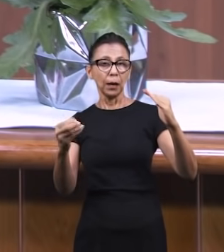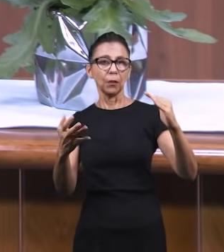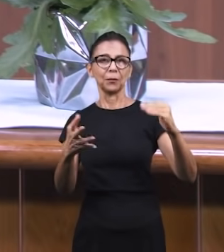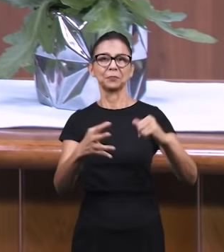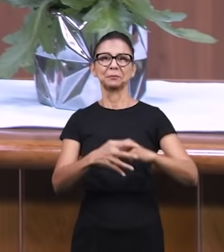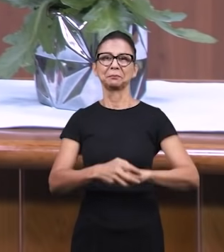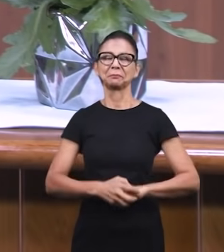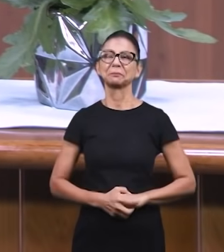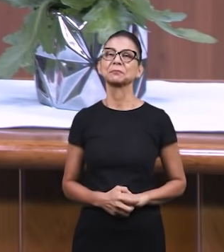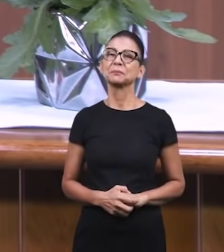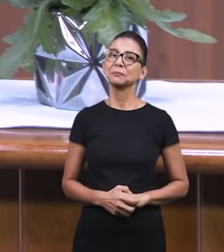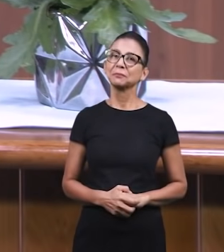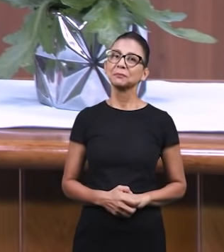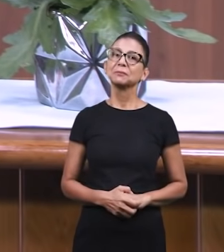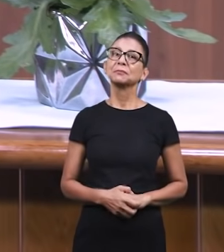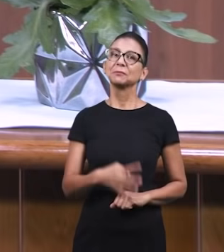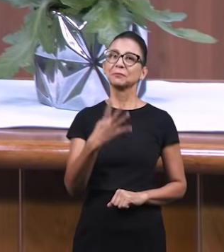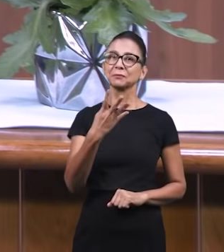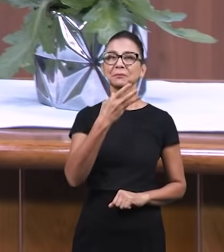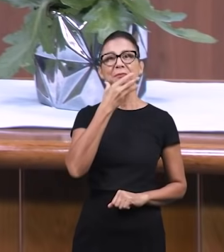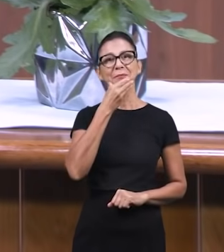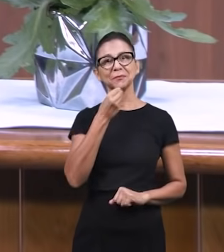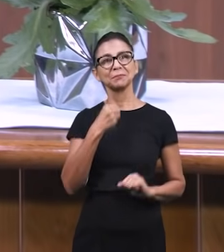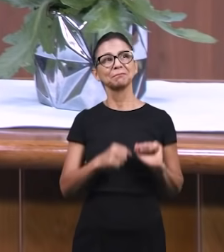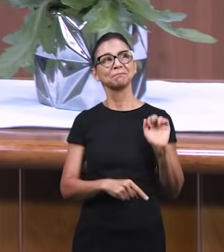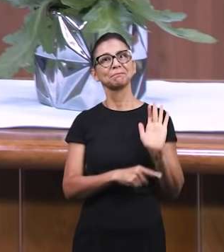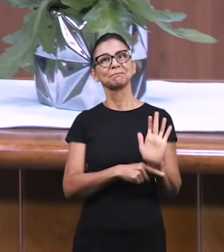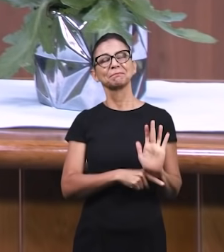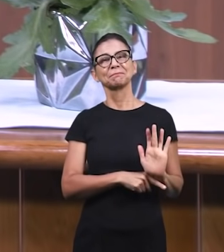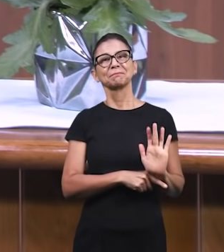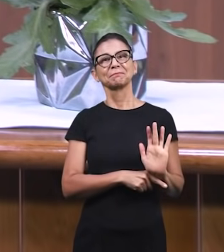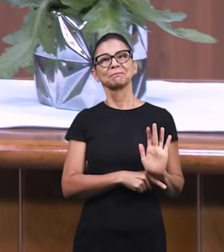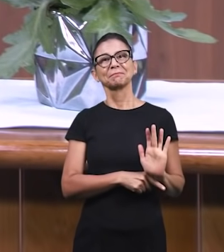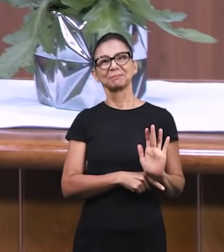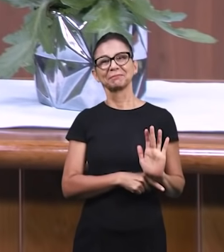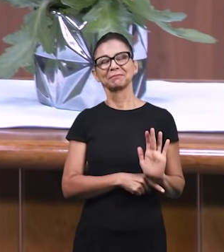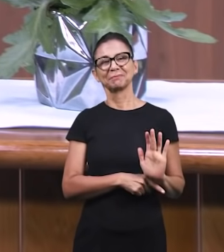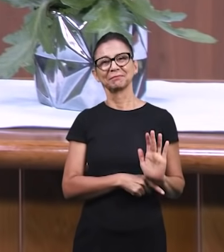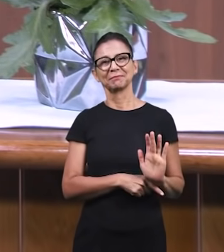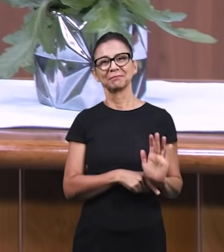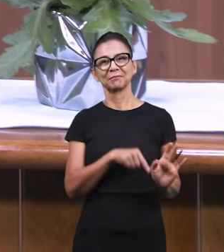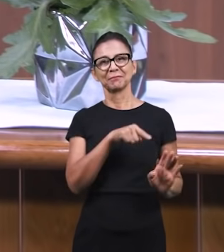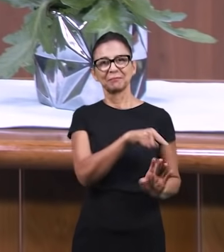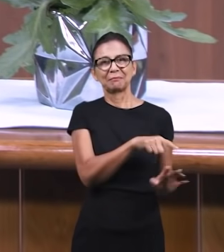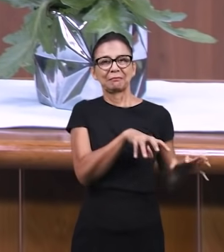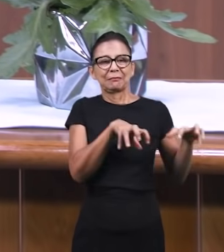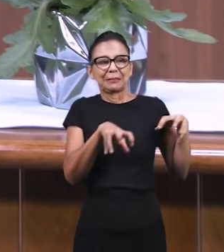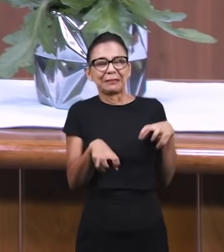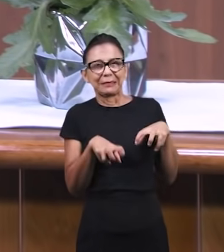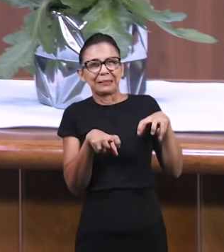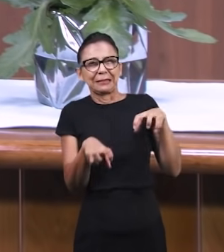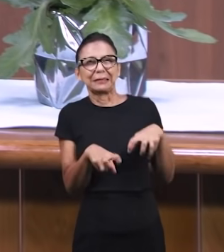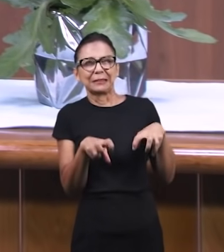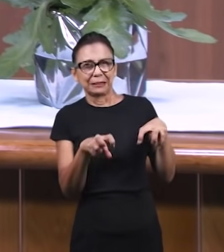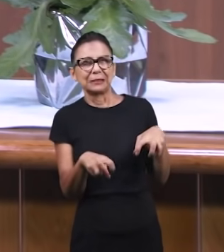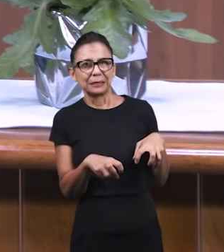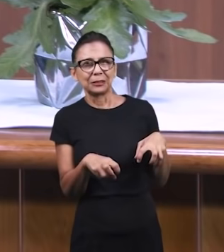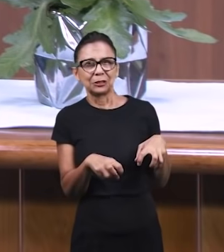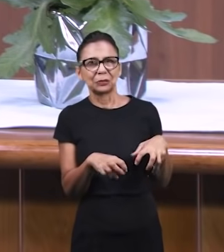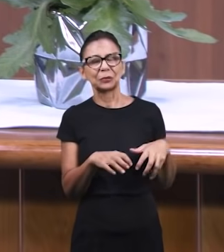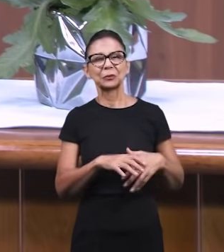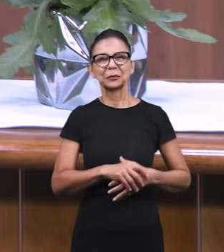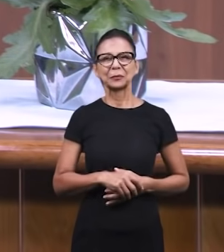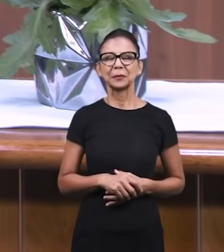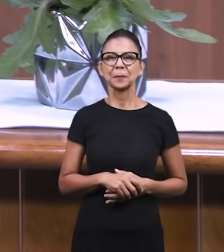e descer o paralítico. O que o evangelho eterno faz com o homem além de conduzi-lo até Jesus, ele vai